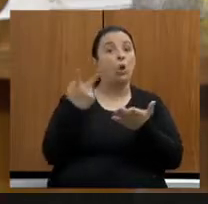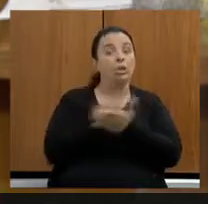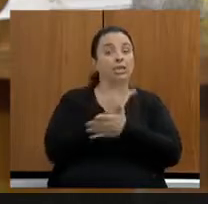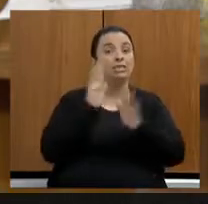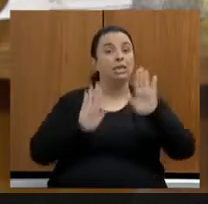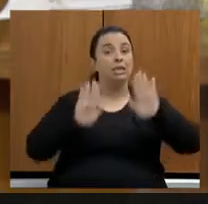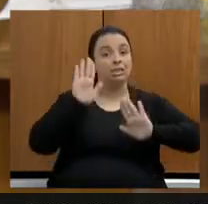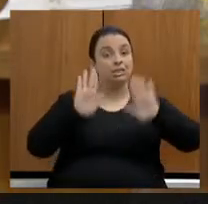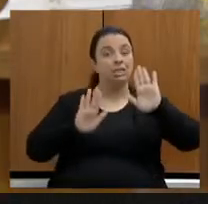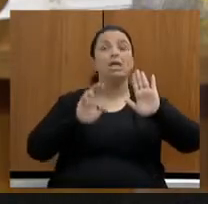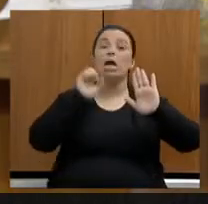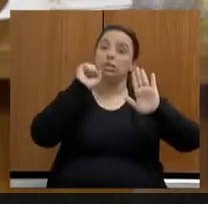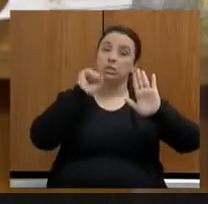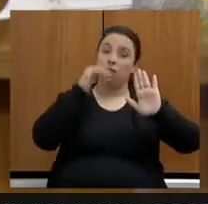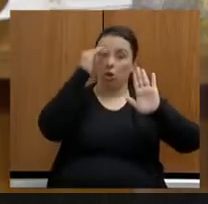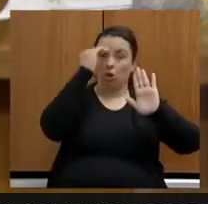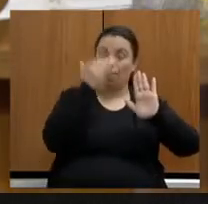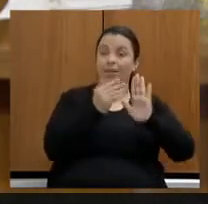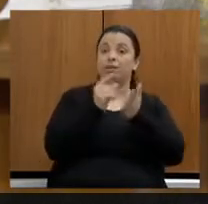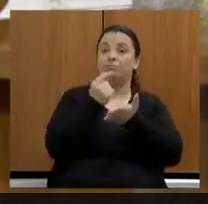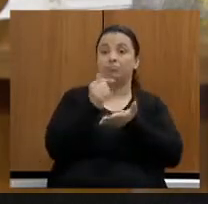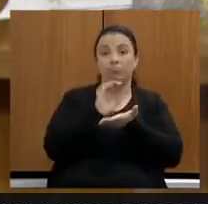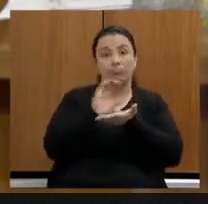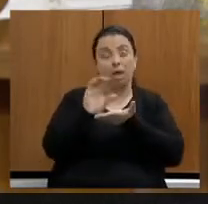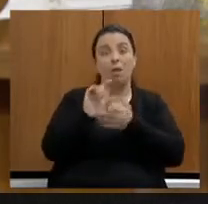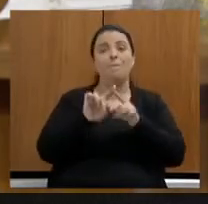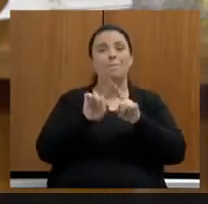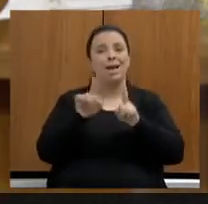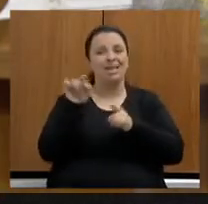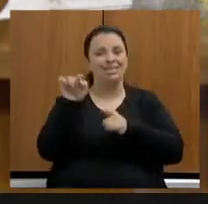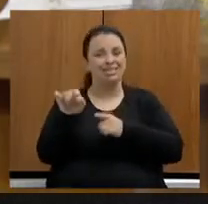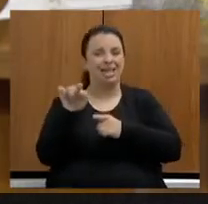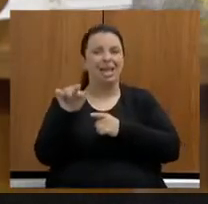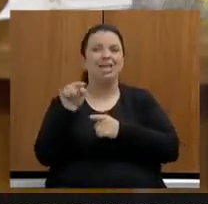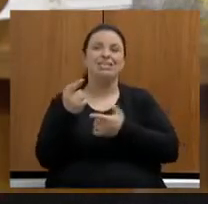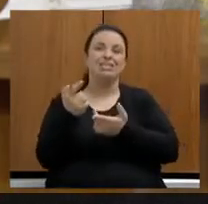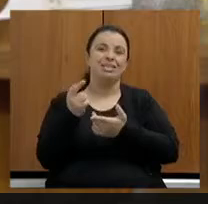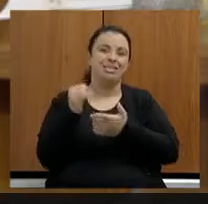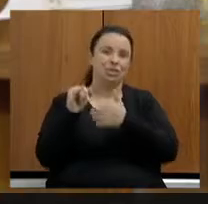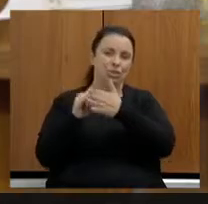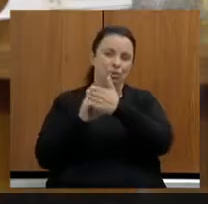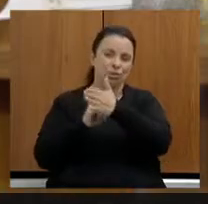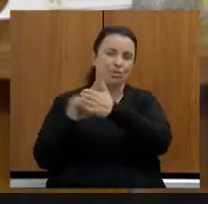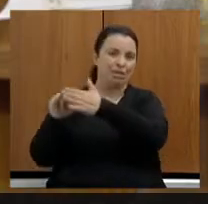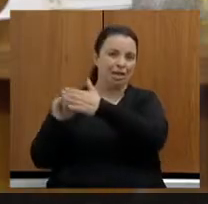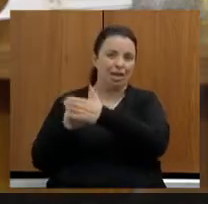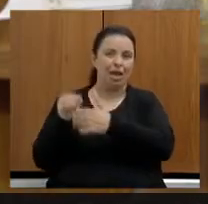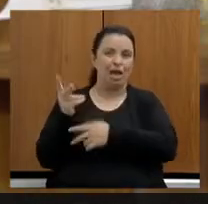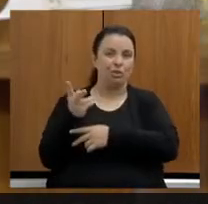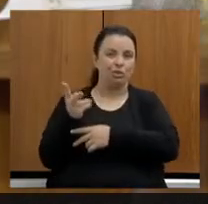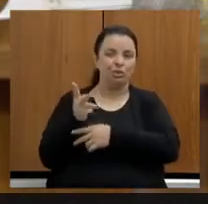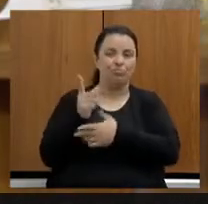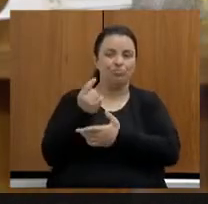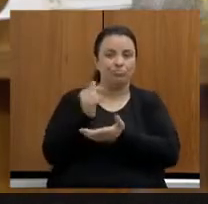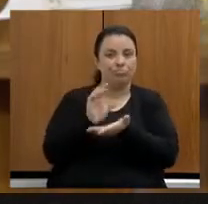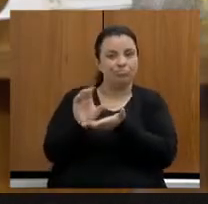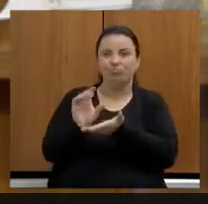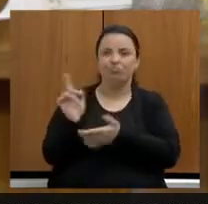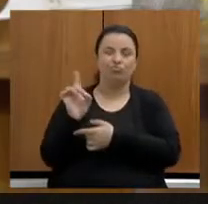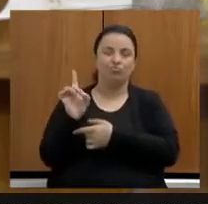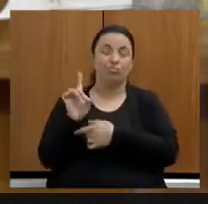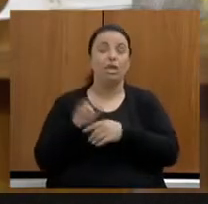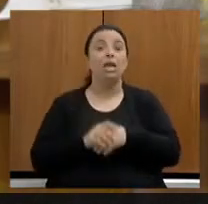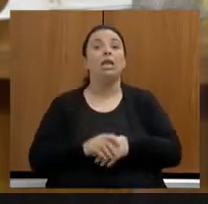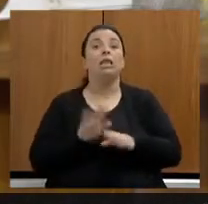Se necessário a deputada mas não há qualquer repasse de recursos para essas instituições Então eu acho que assim é muito importante que a gente tenha nessa casa